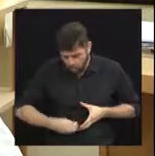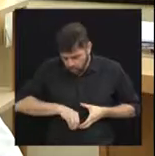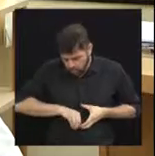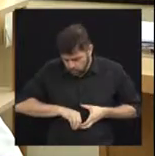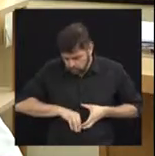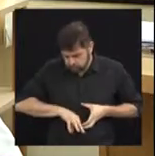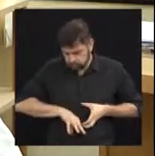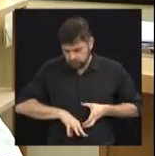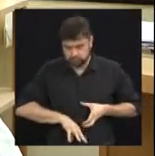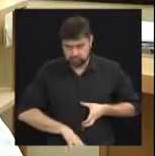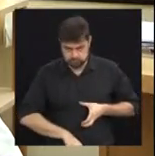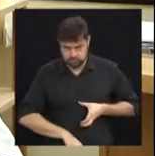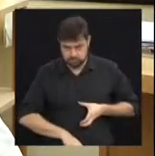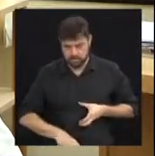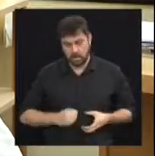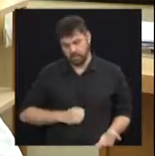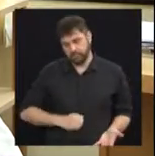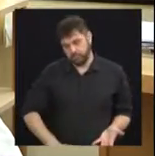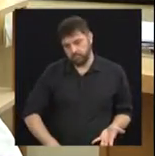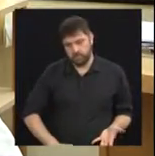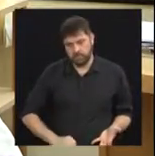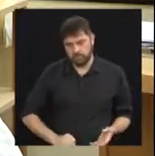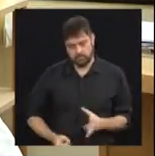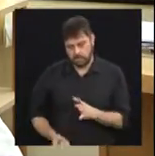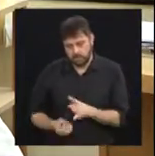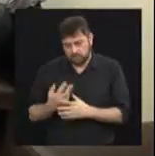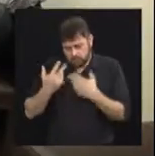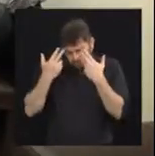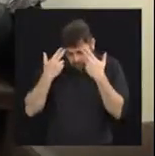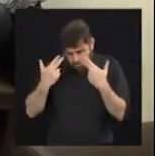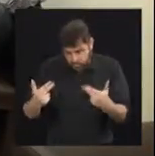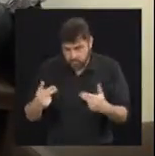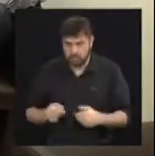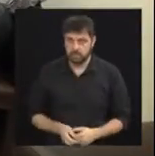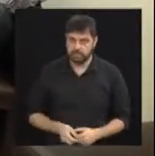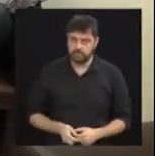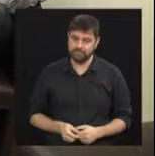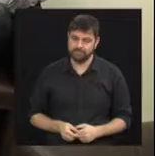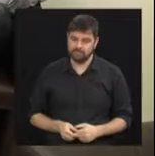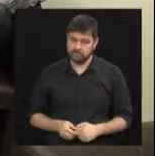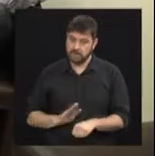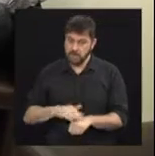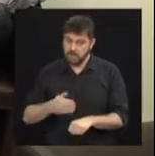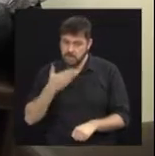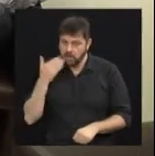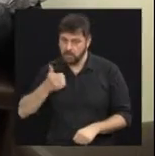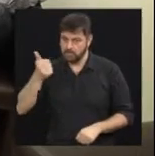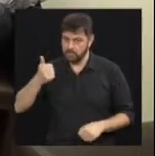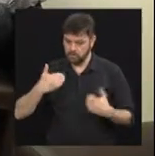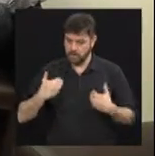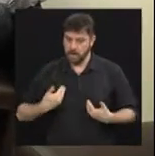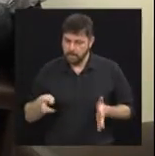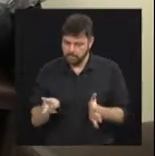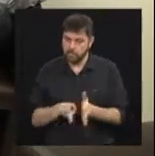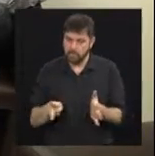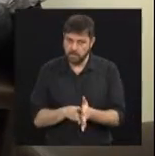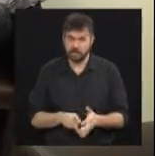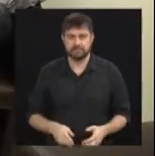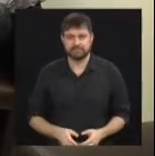eliminado espontaneamente e o aborto se resolva espontaneamente, seria uma conduta mais natural, mais fisiológica.